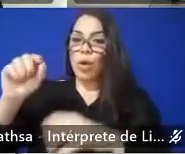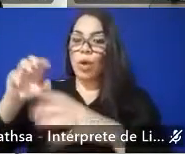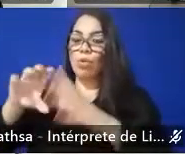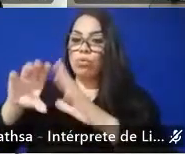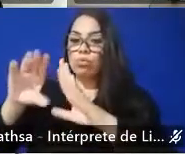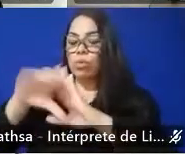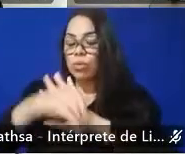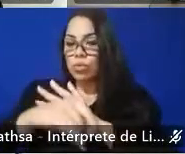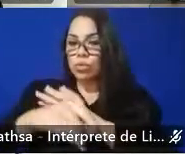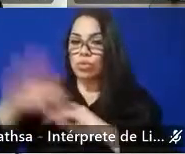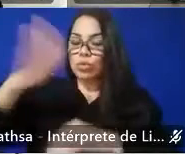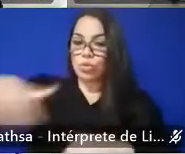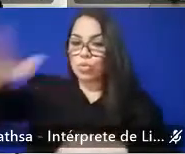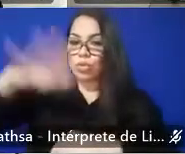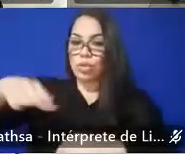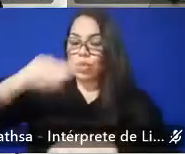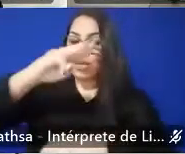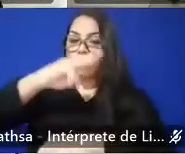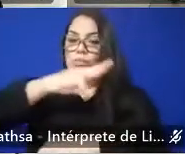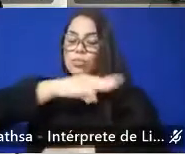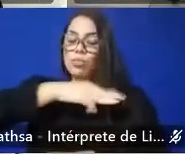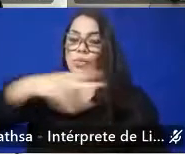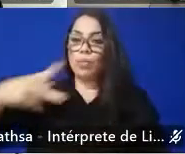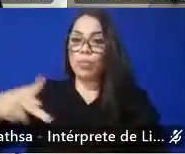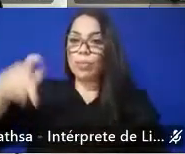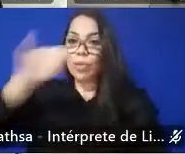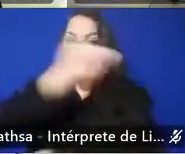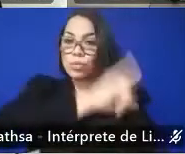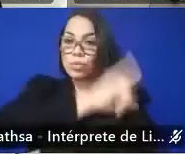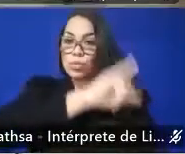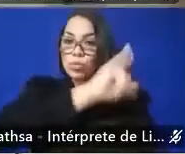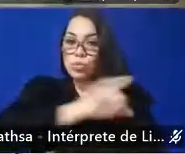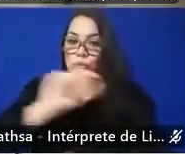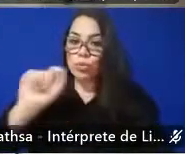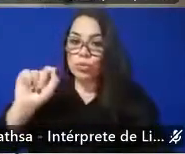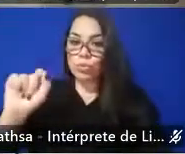do Estado do Rio de Janeiro para o bico 2002/2004